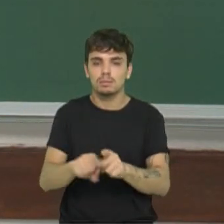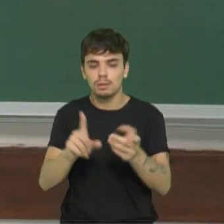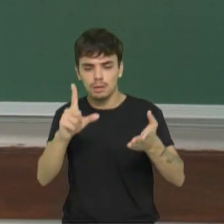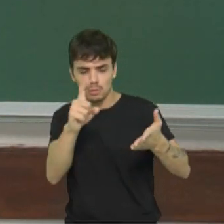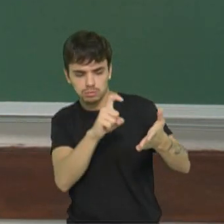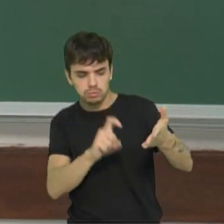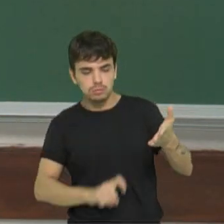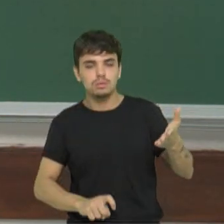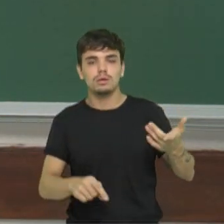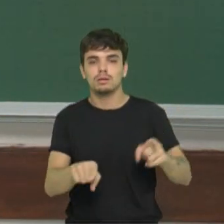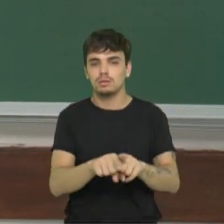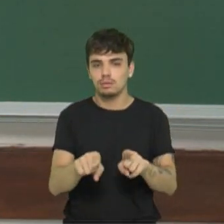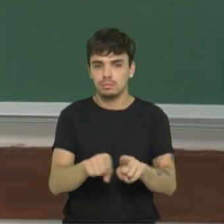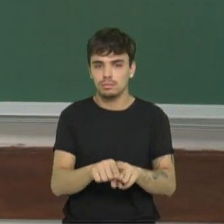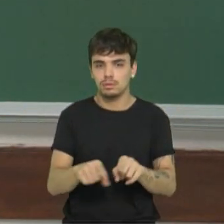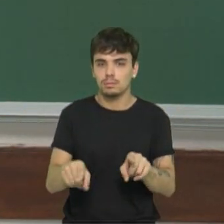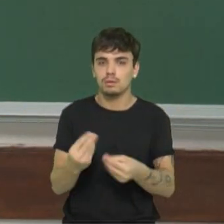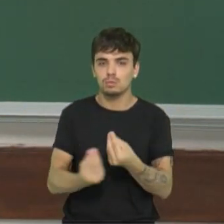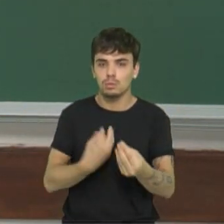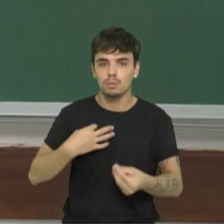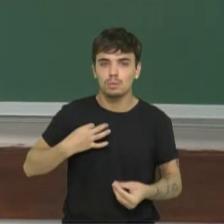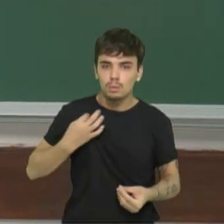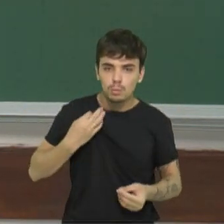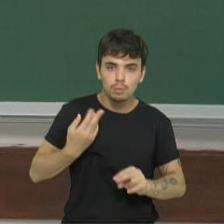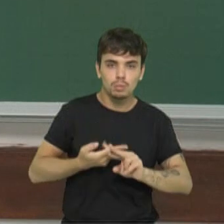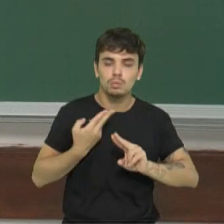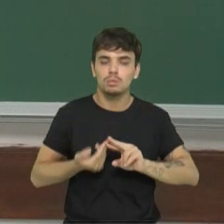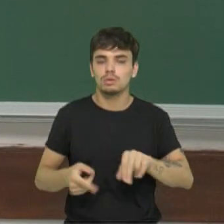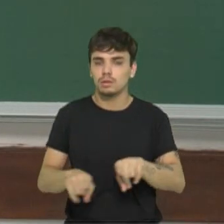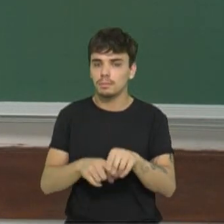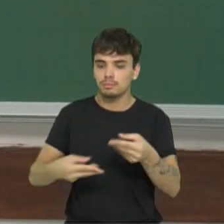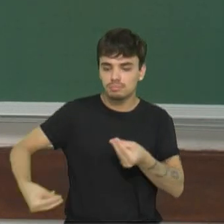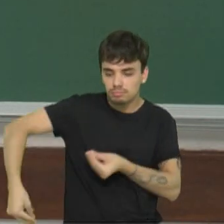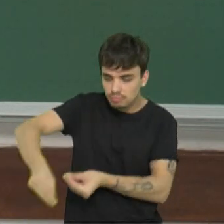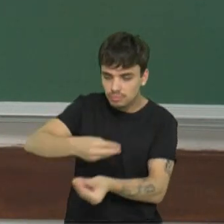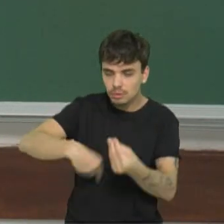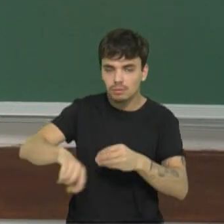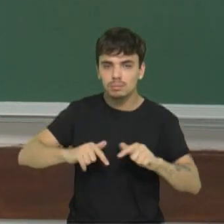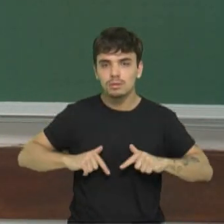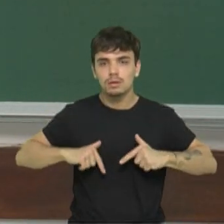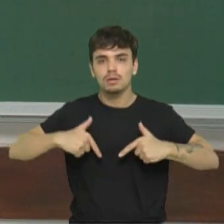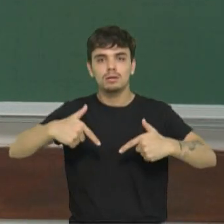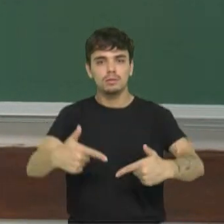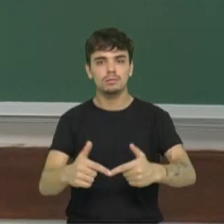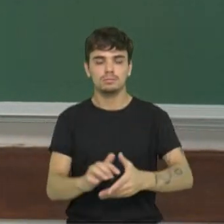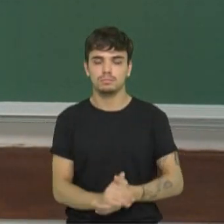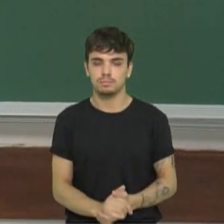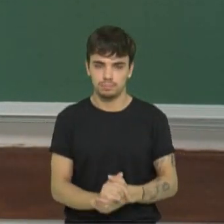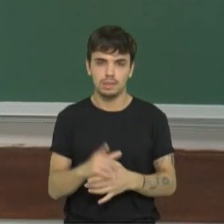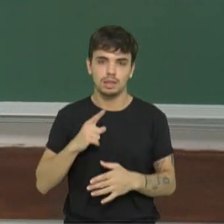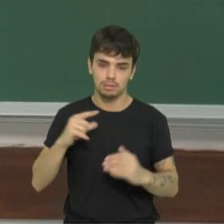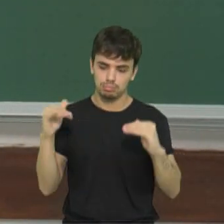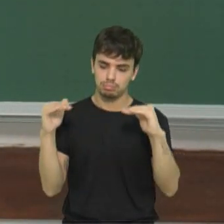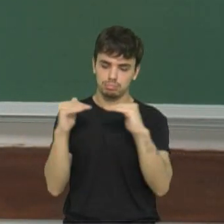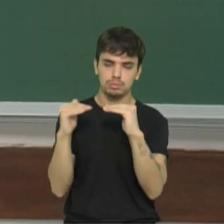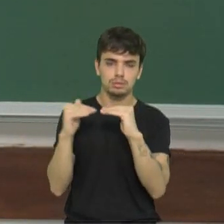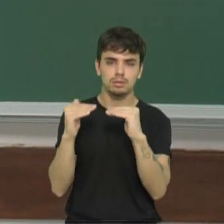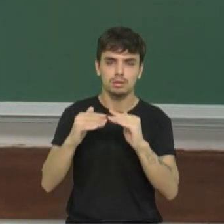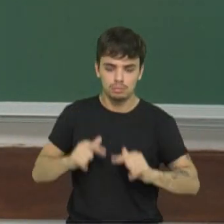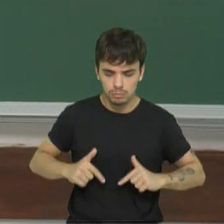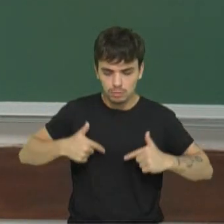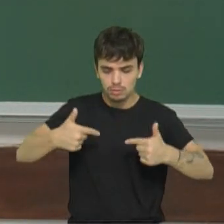de se vestir, envolve a sua atitude, tá? Ele tem a ver com uma atitude